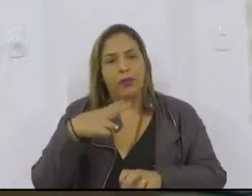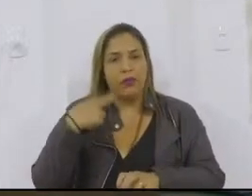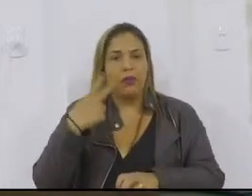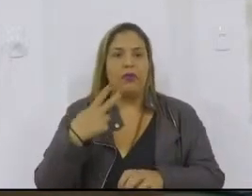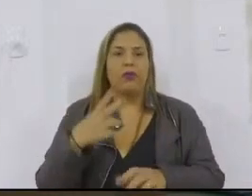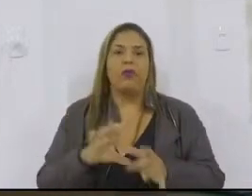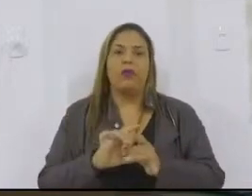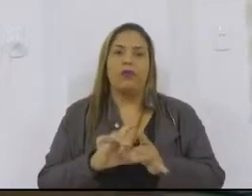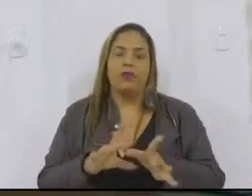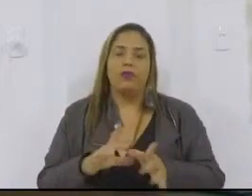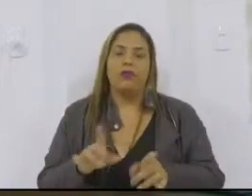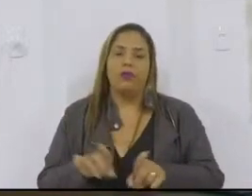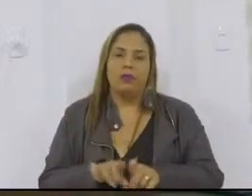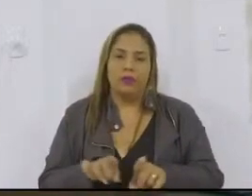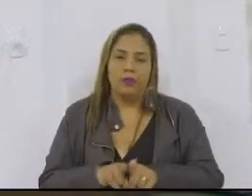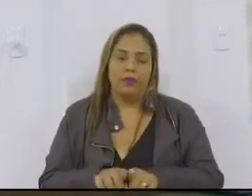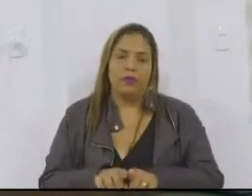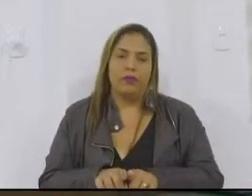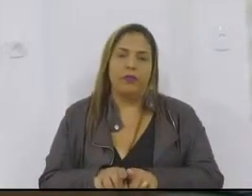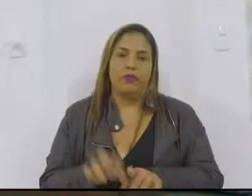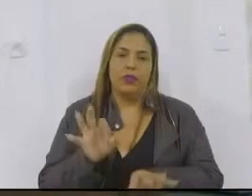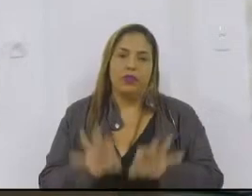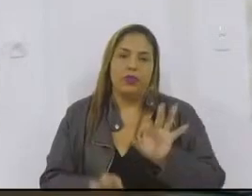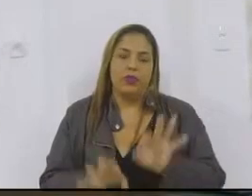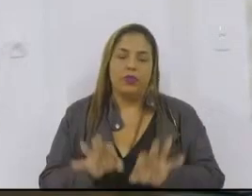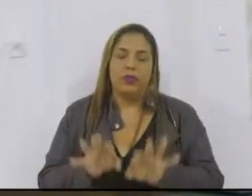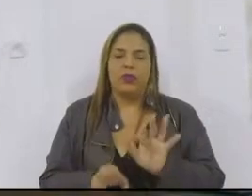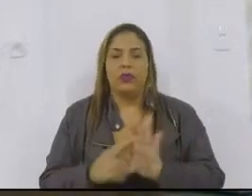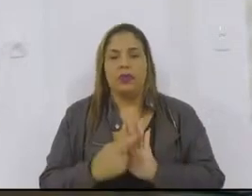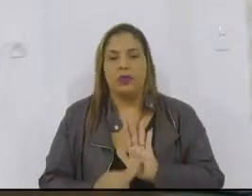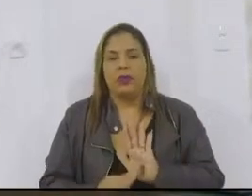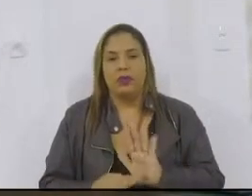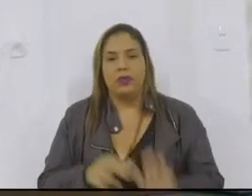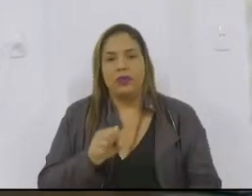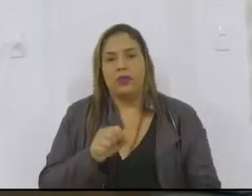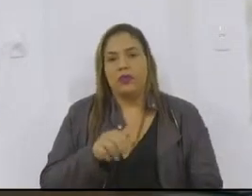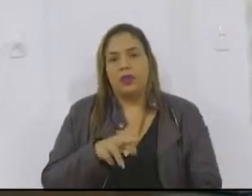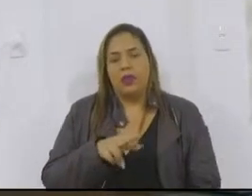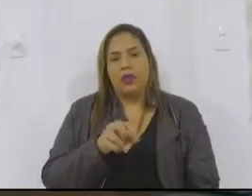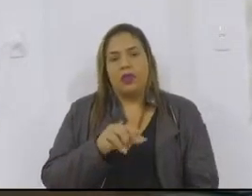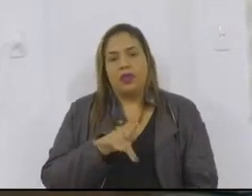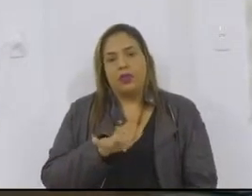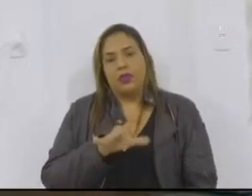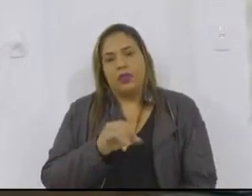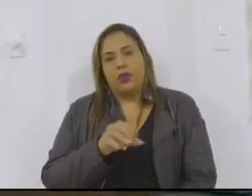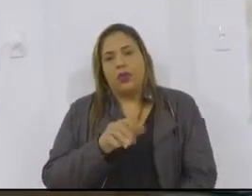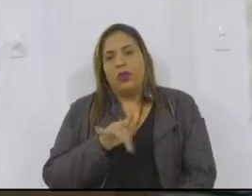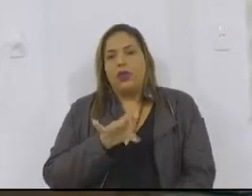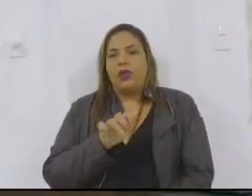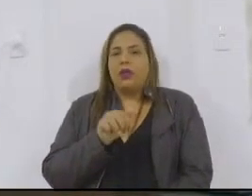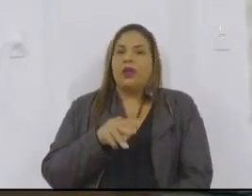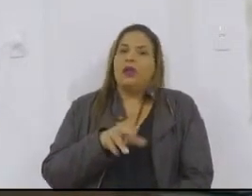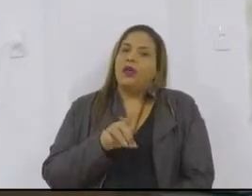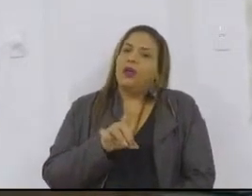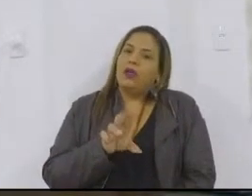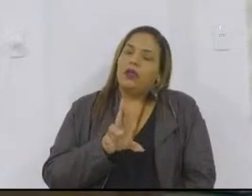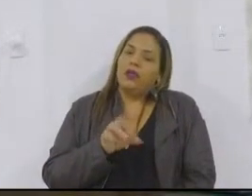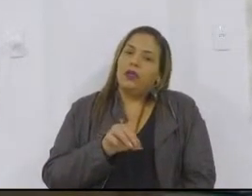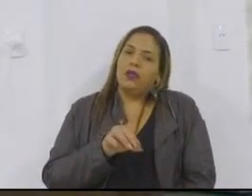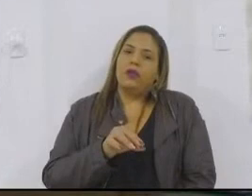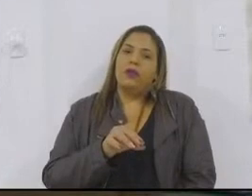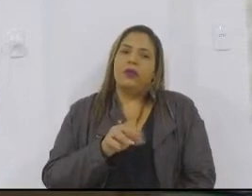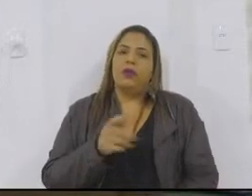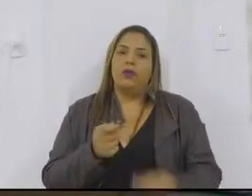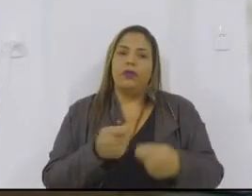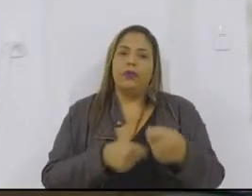plenário. Comissão de Justiça e Redação, Sérgio Gonçalves, presidente e relator, Gilmar Cordeiro, membro, Leandro Ferreira, membro. Comissão de Finanças